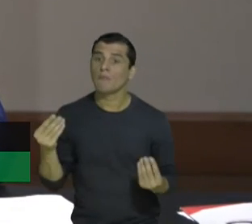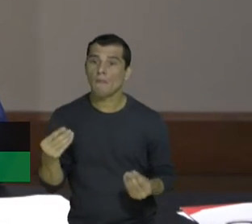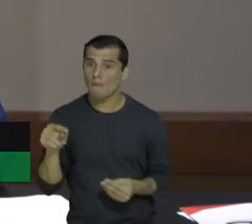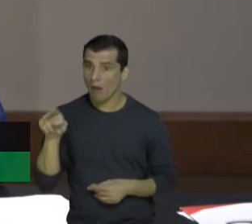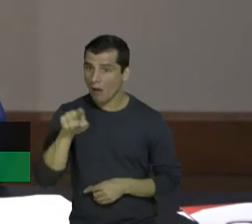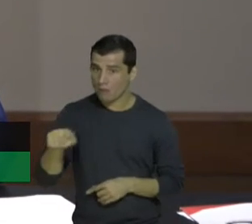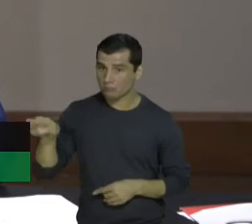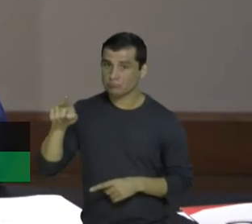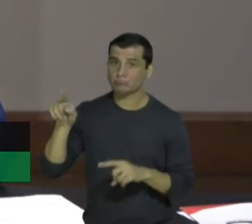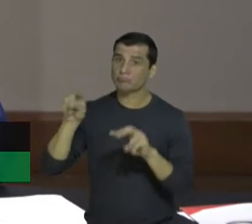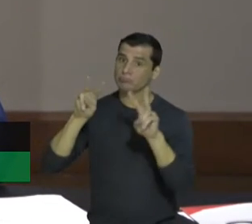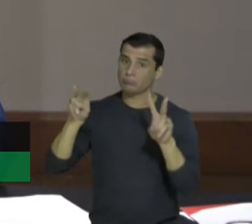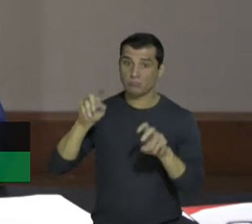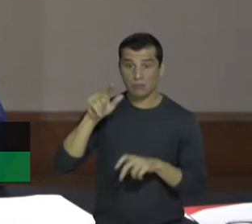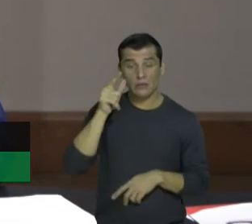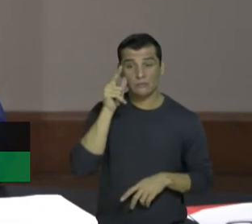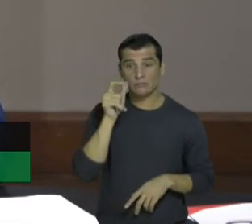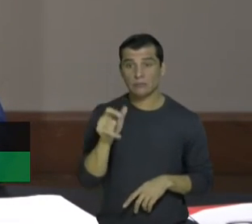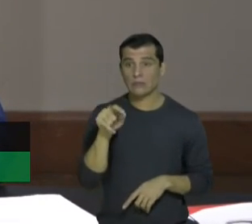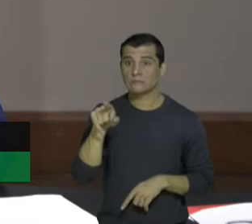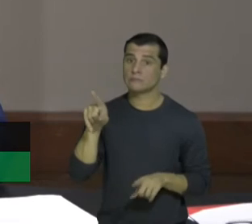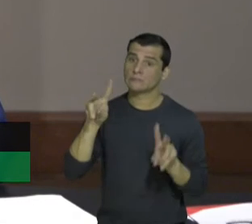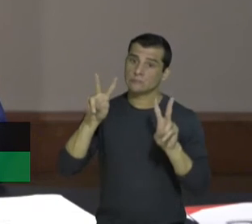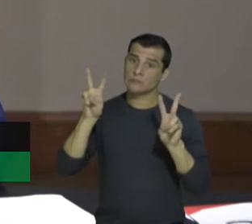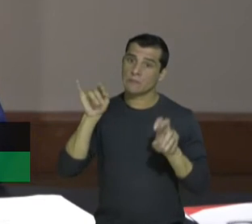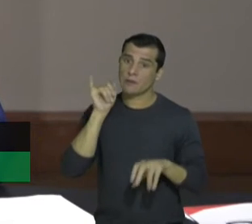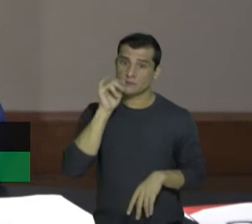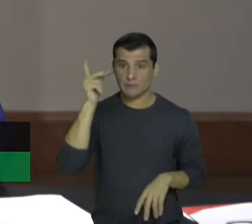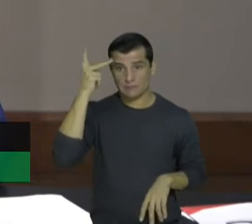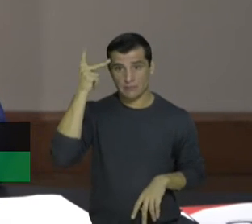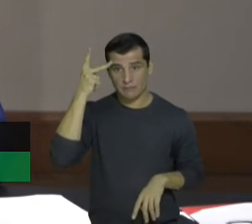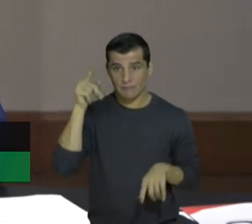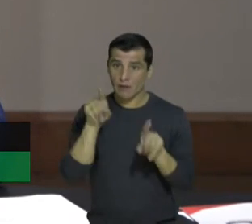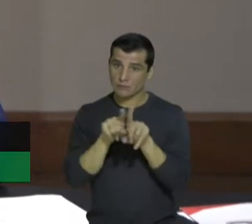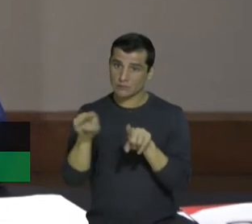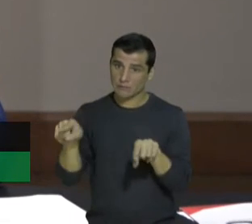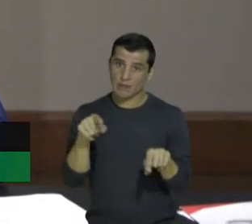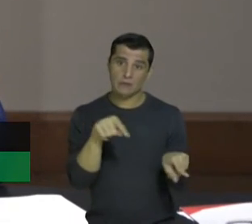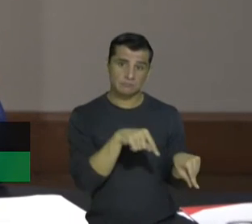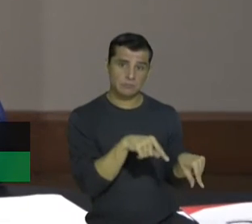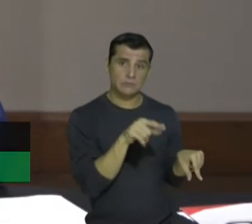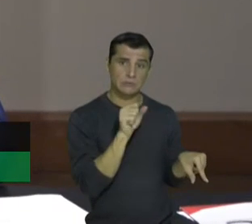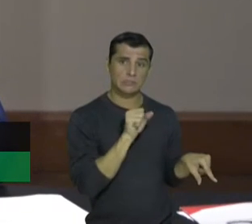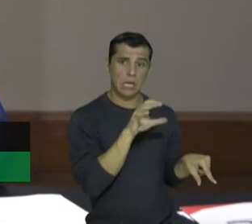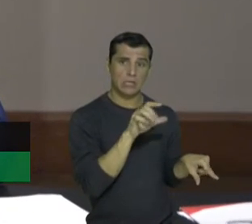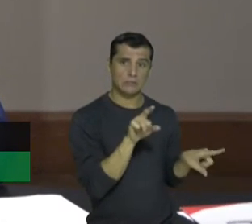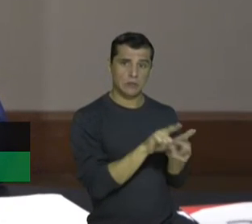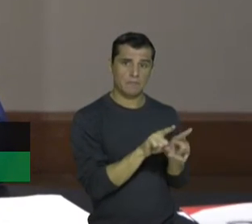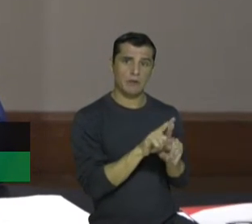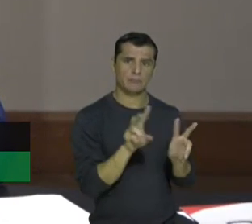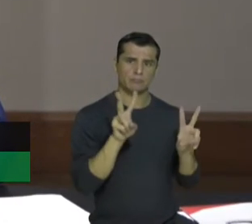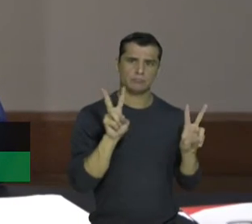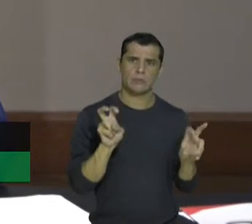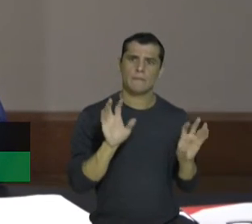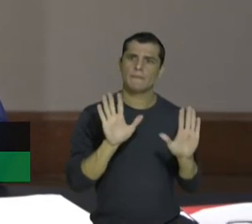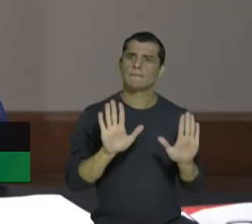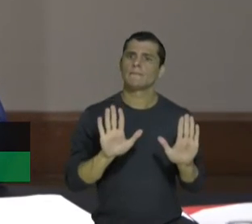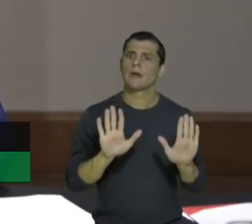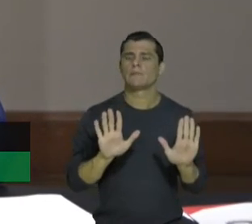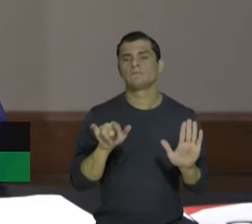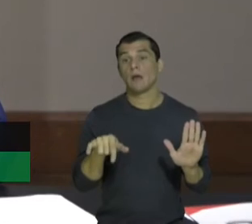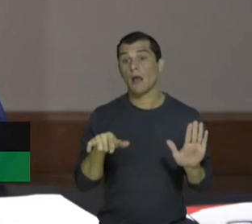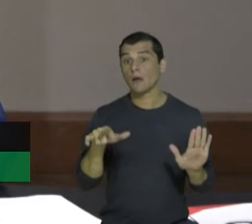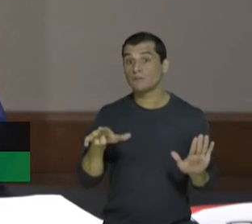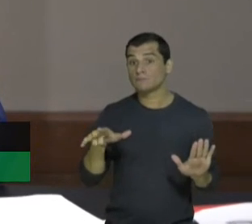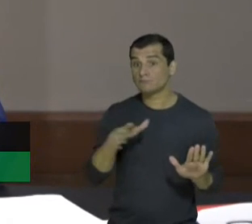eh interessante para São Paulo também interessante para Santa Catarina Mas para